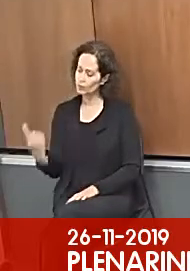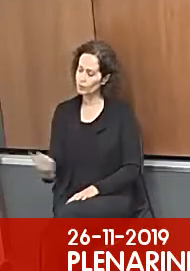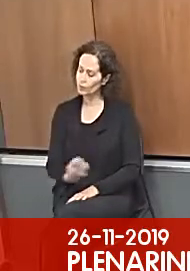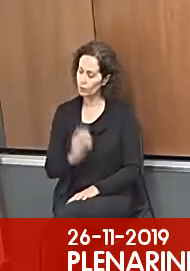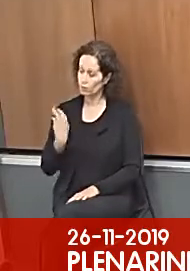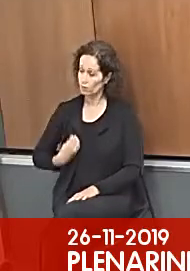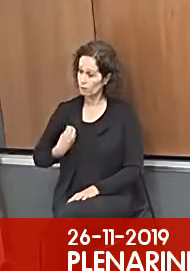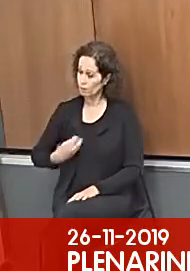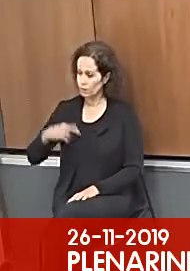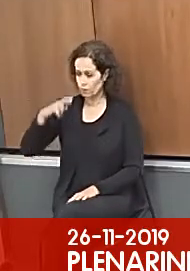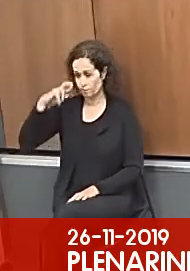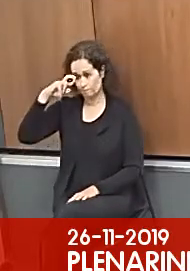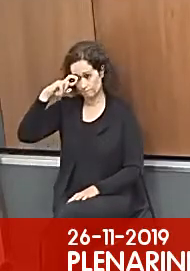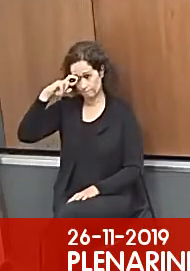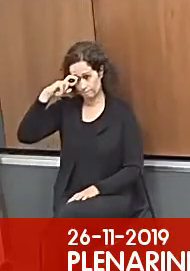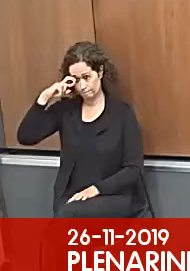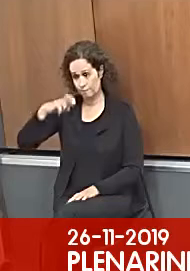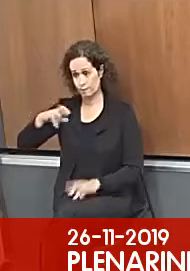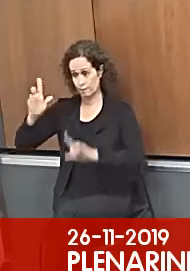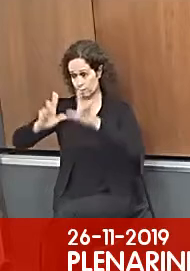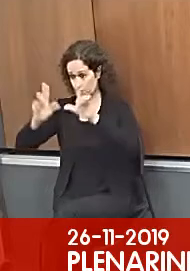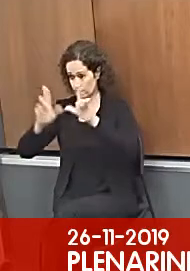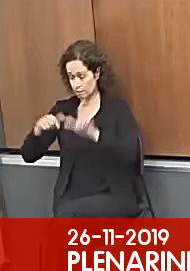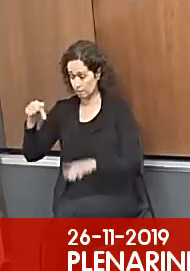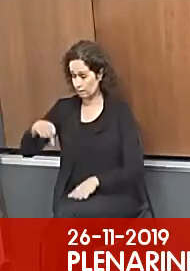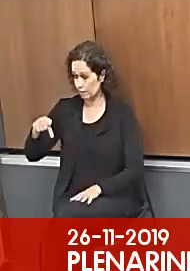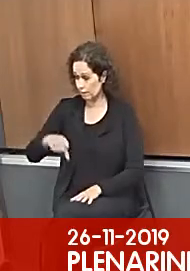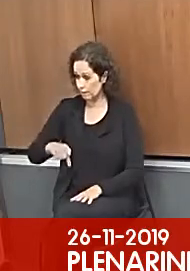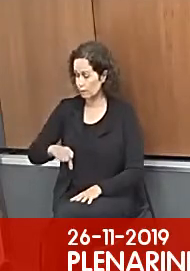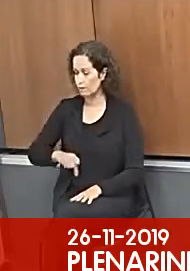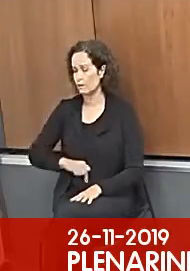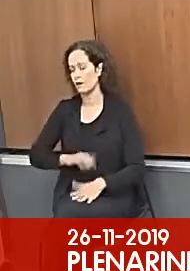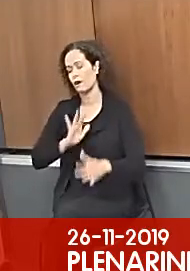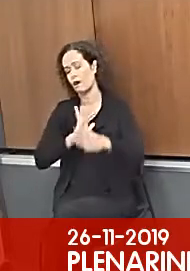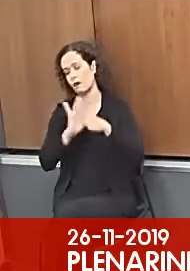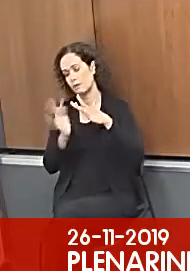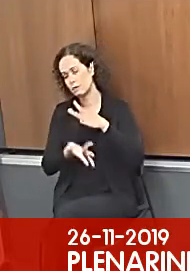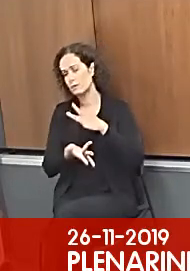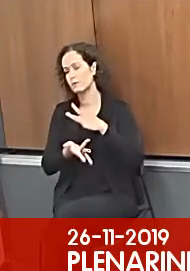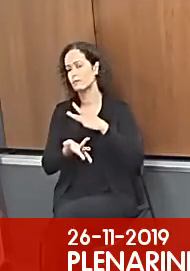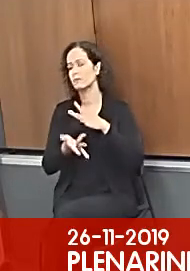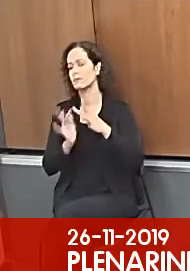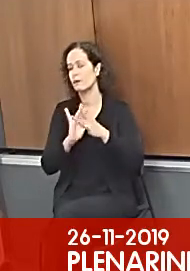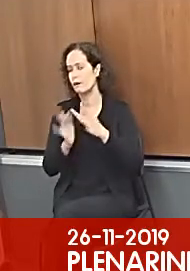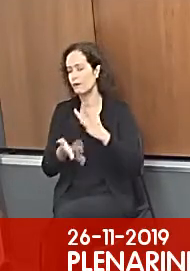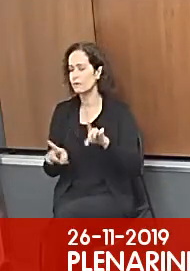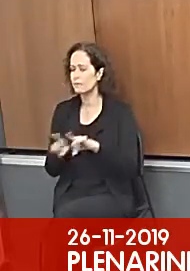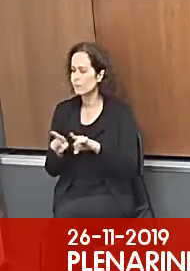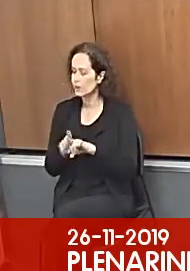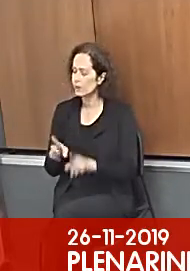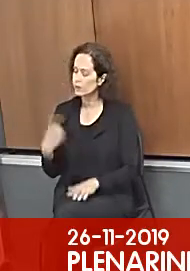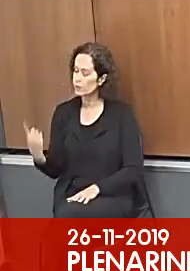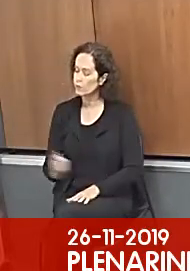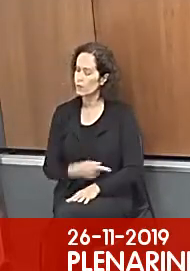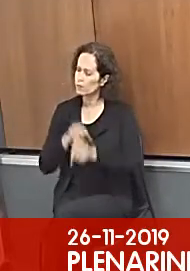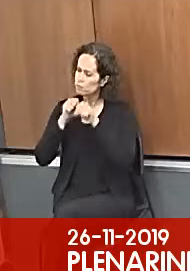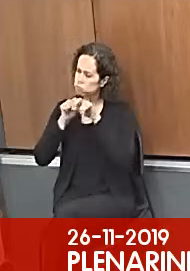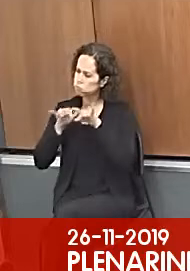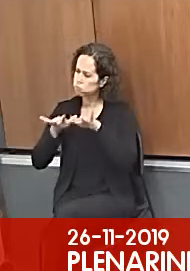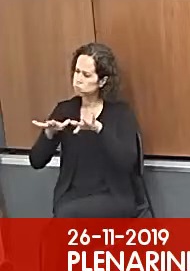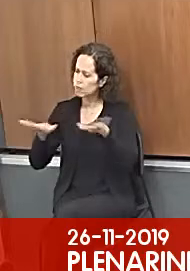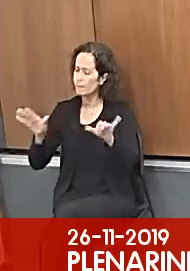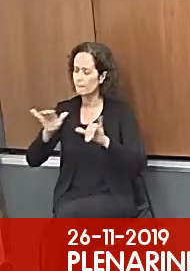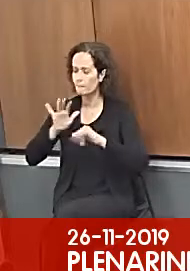ao vivo, a televisão está aqui, todas as mídias sociais, e nós estamos difundindo, nós